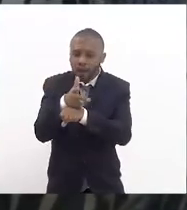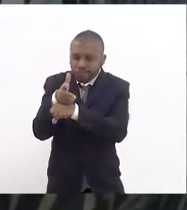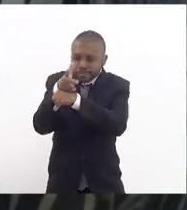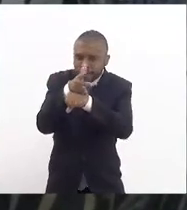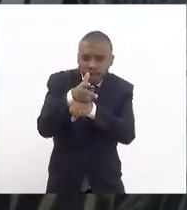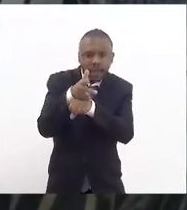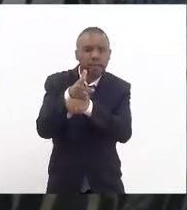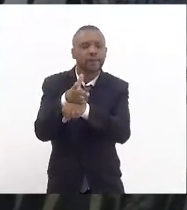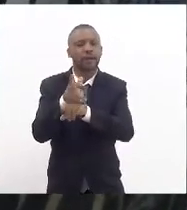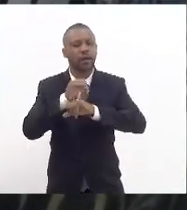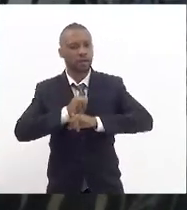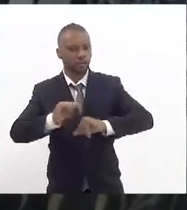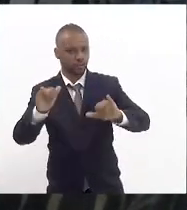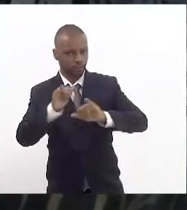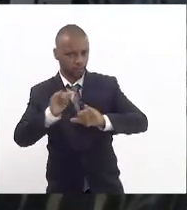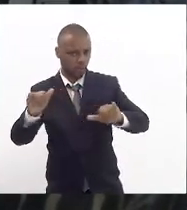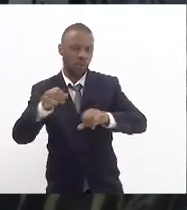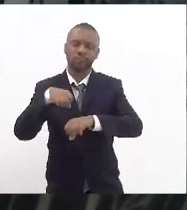divulgou